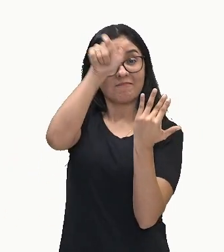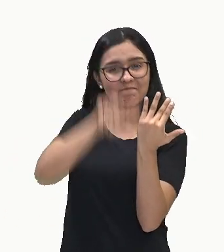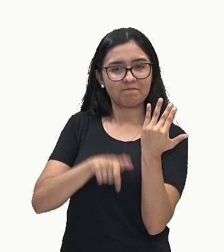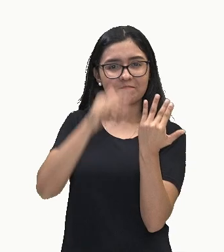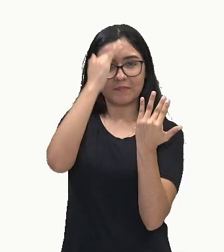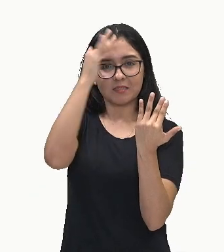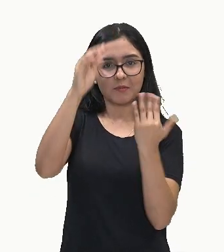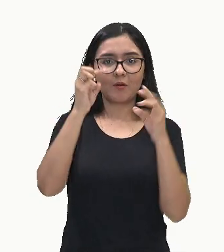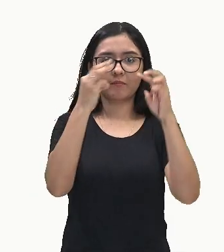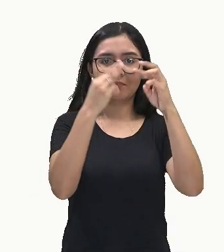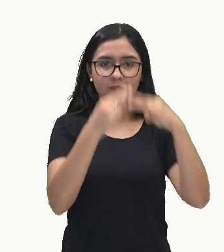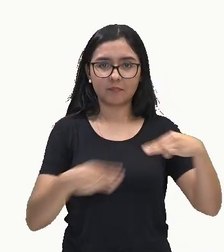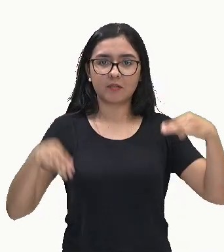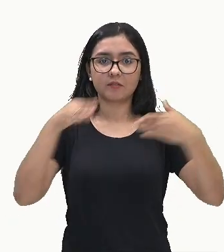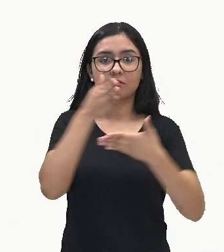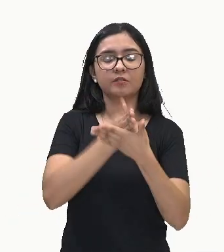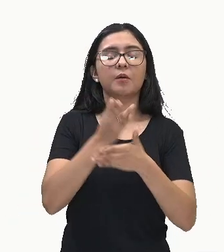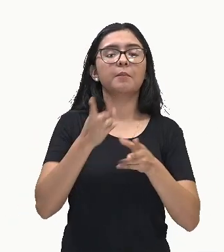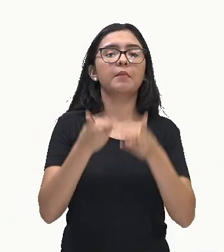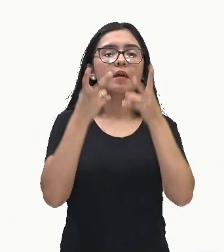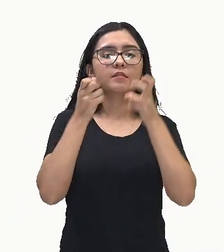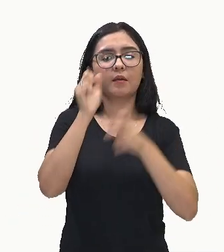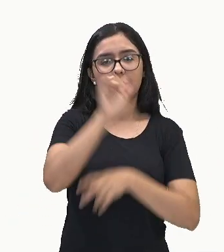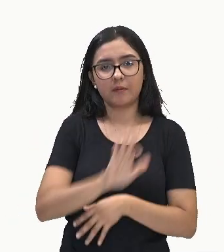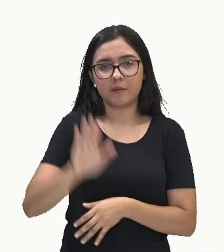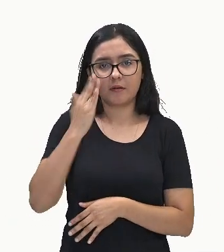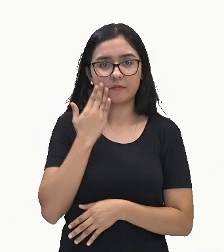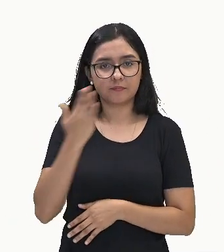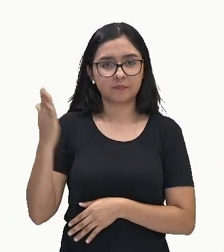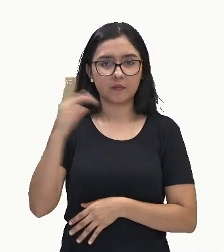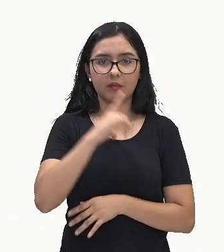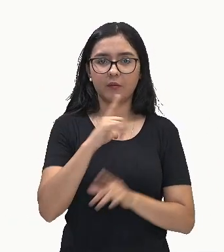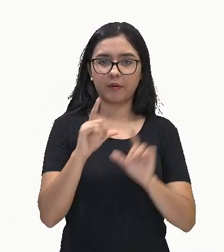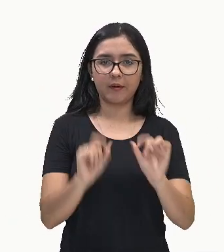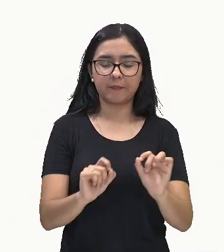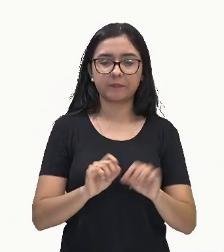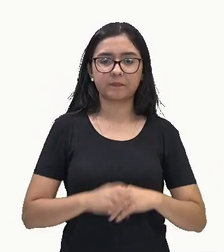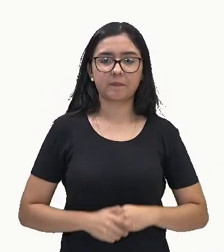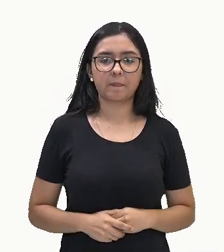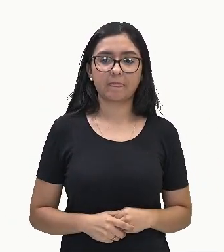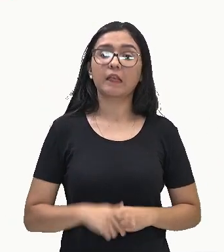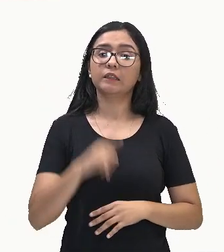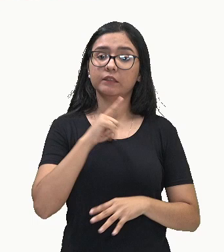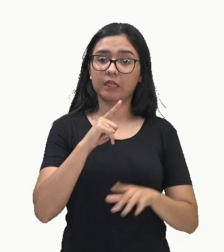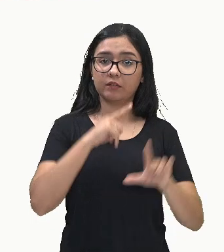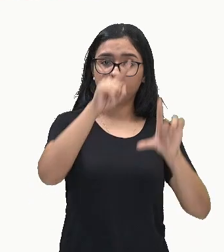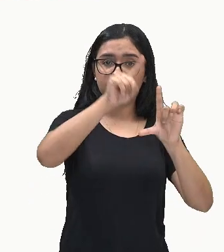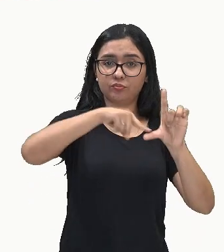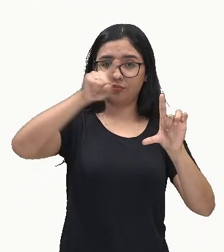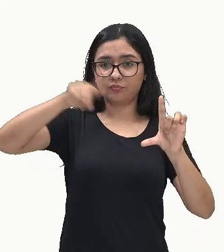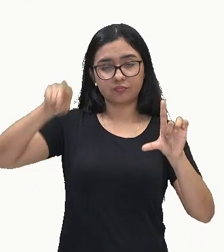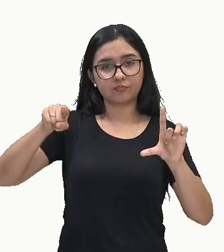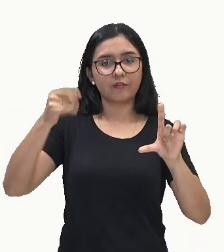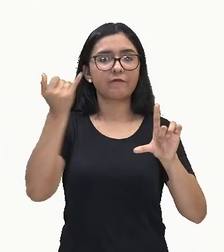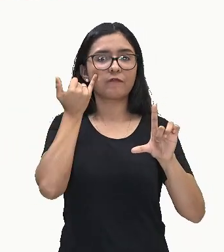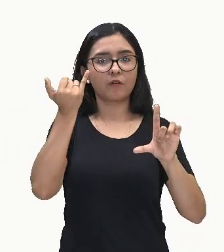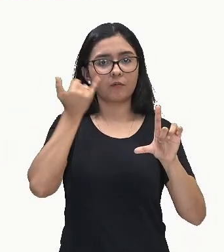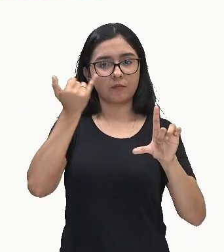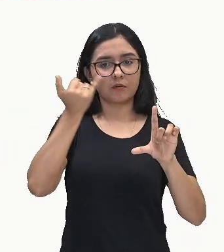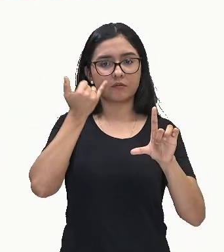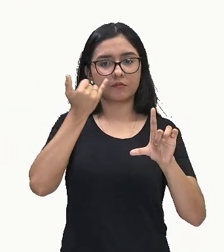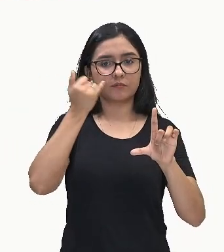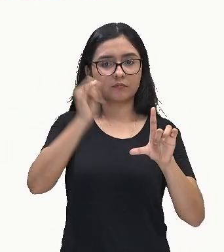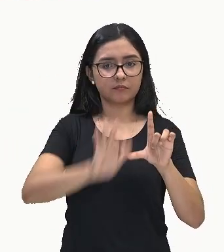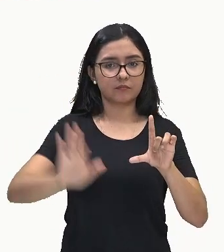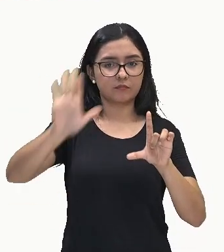então observando aqui a nossa figura nós temos um conjunto de dados certo que a nossa